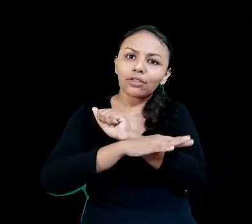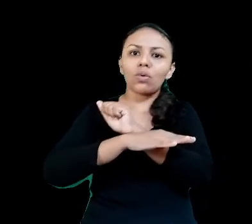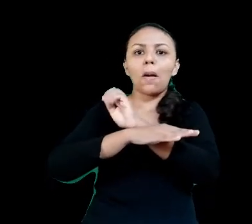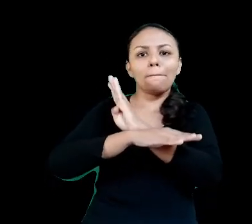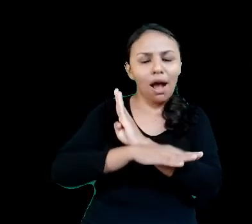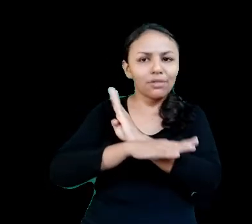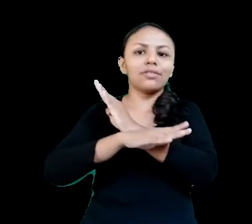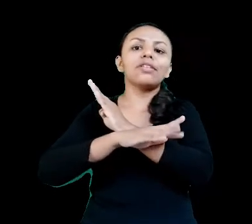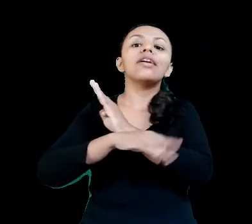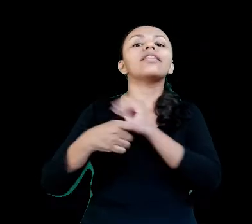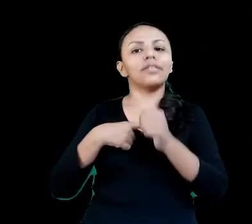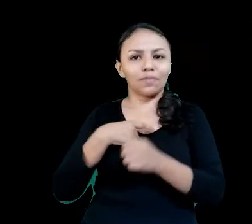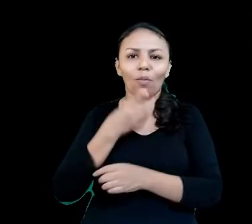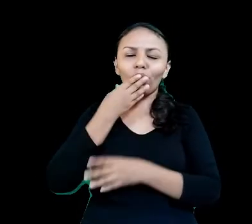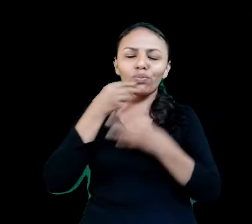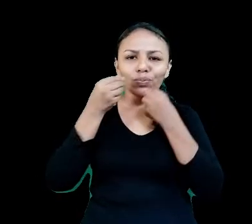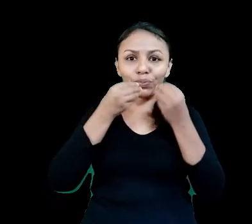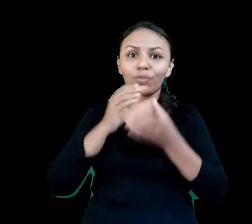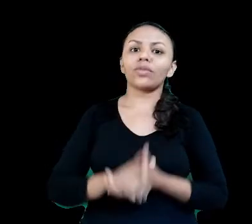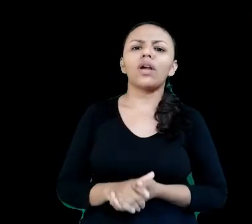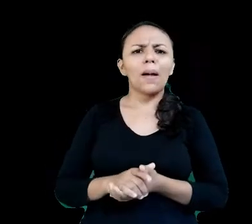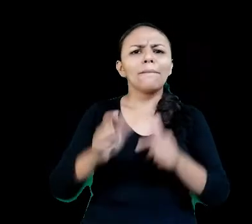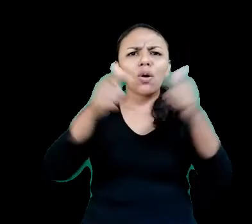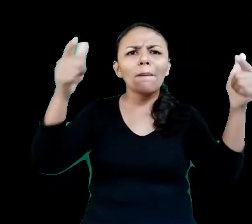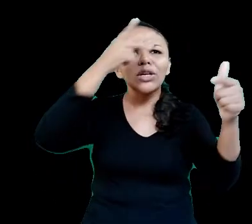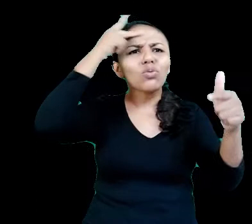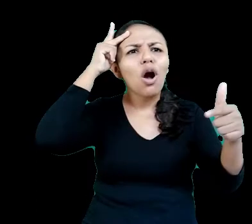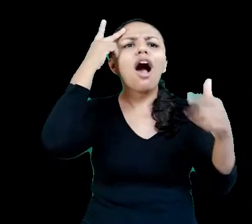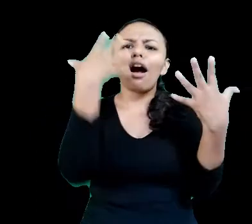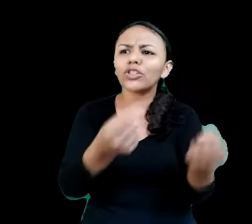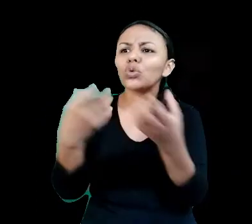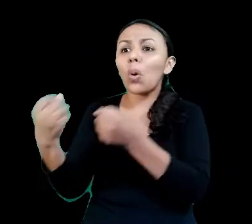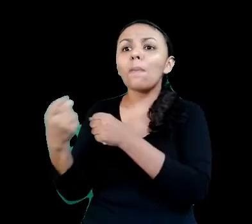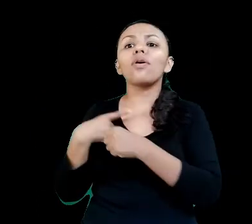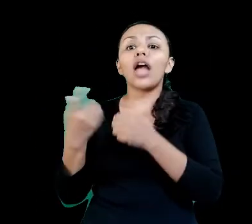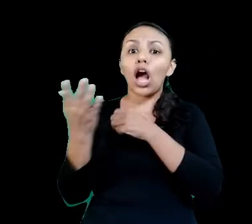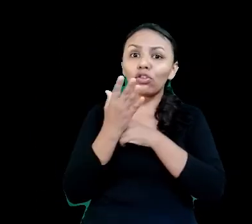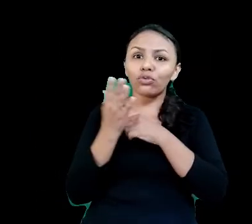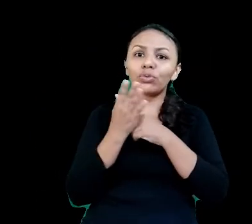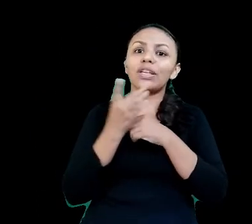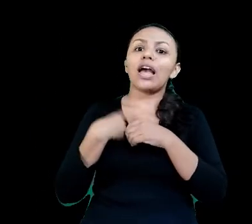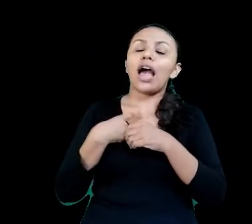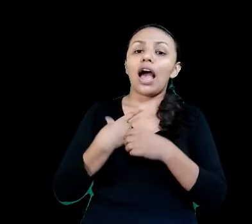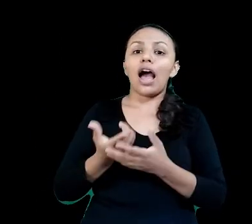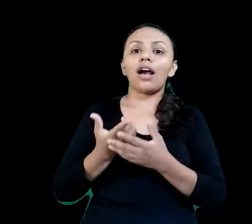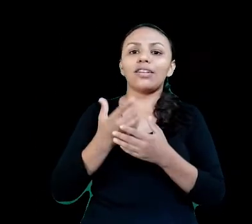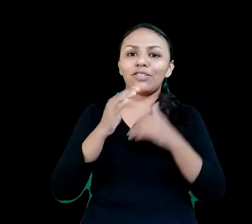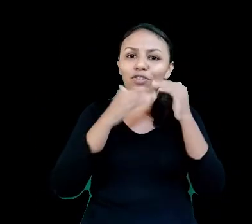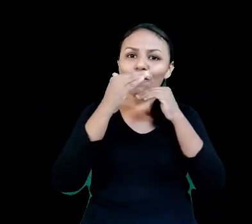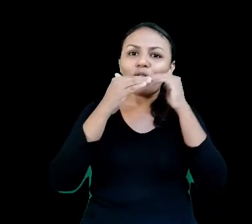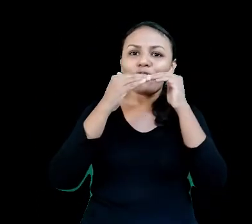Ganhou aceitação generalizada como um adoçante alternativo devido ao seu papel na redução do desenvolvimento de cáries. Então o